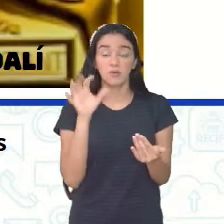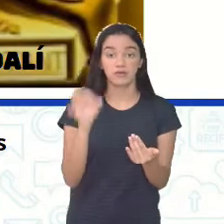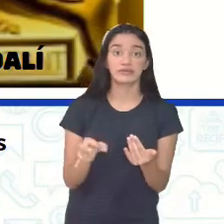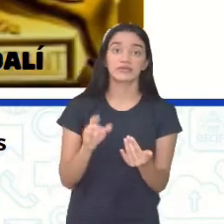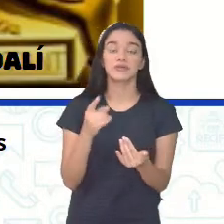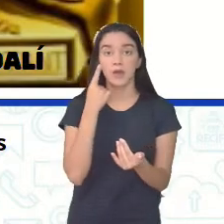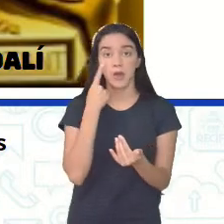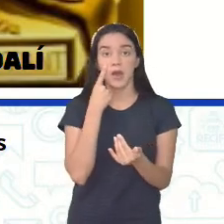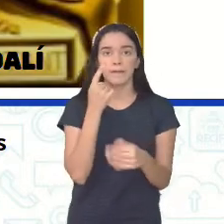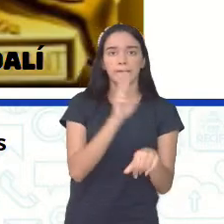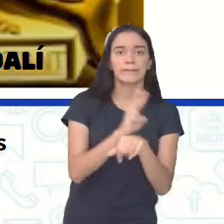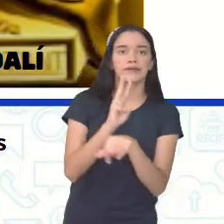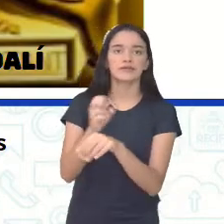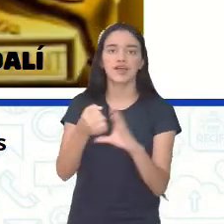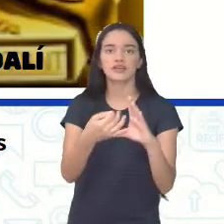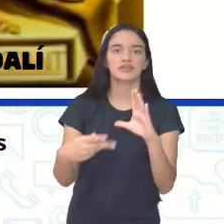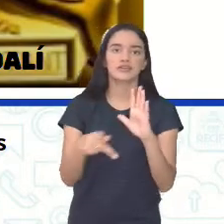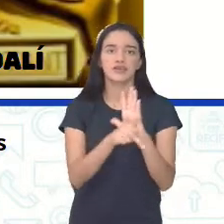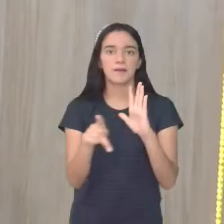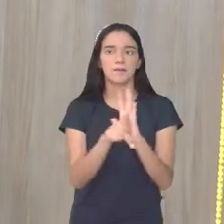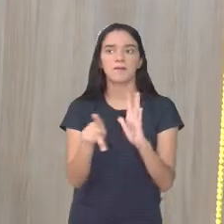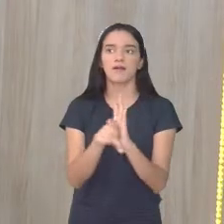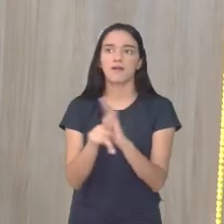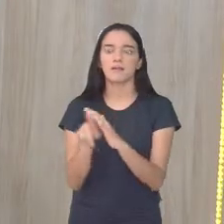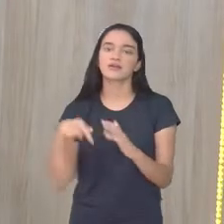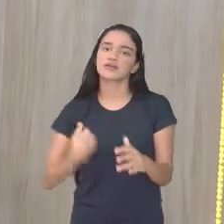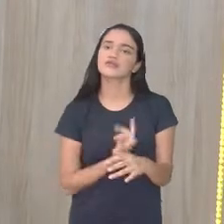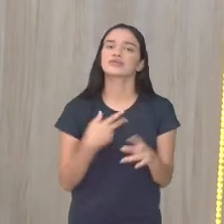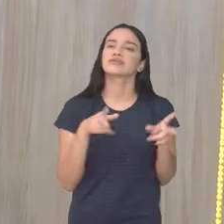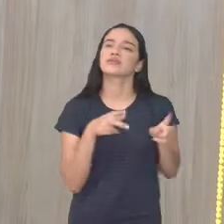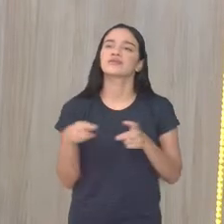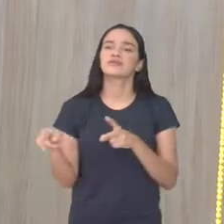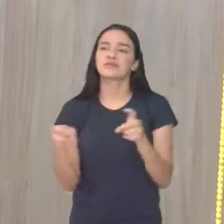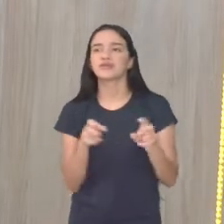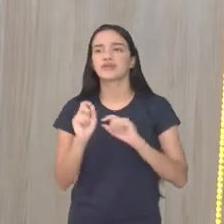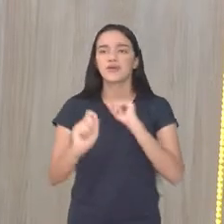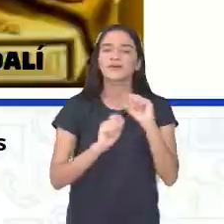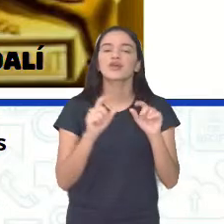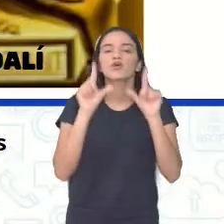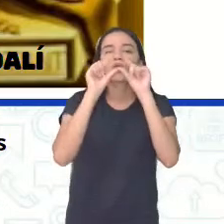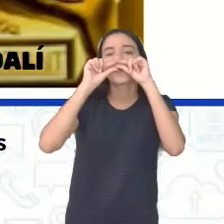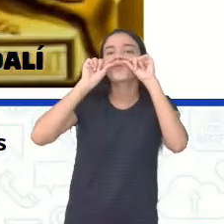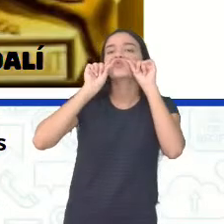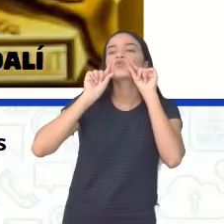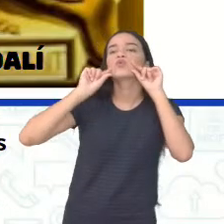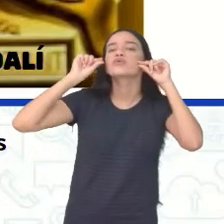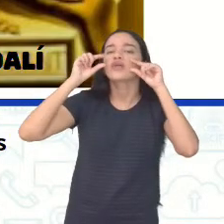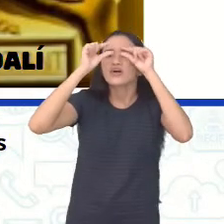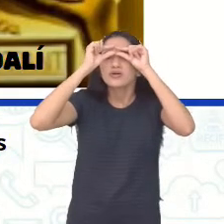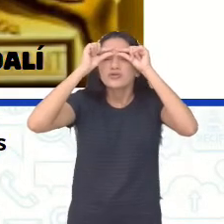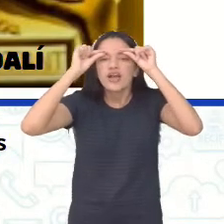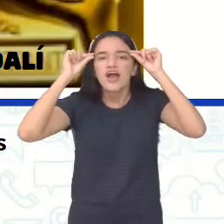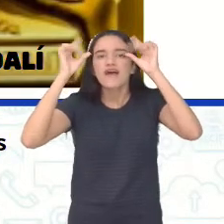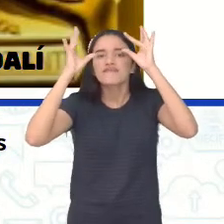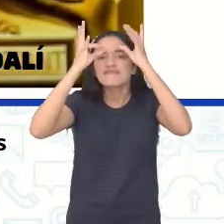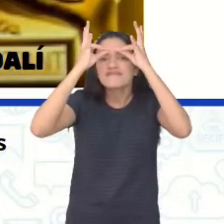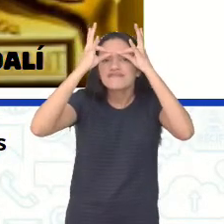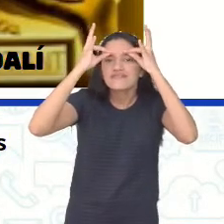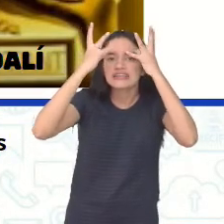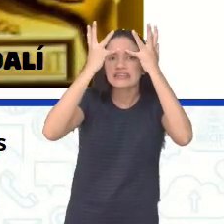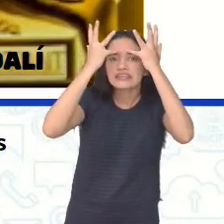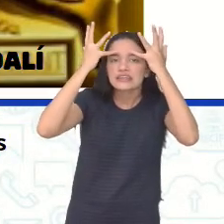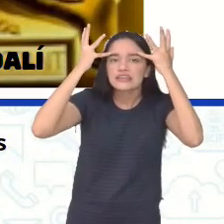a se soltar e a produzir os quadros e a vender para quem pudesse e quisesse comprar. E